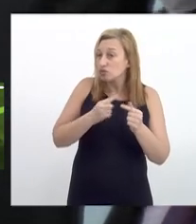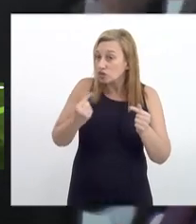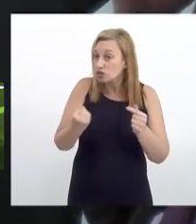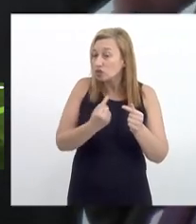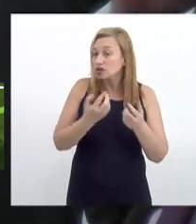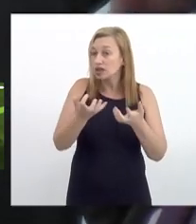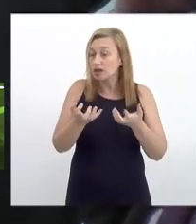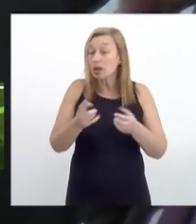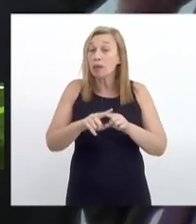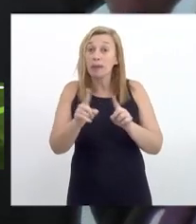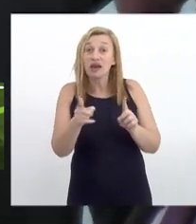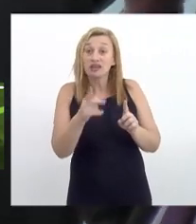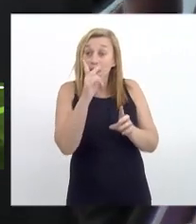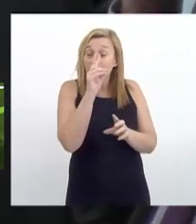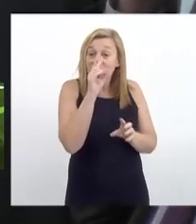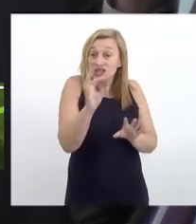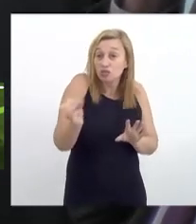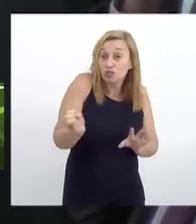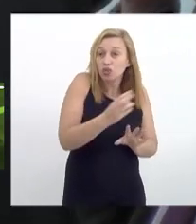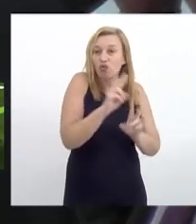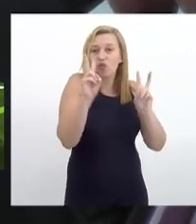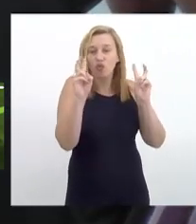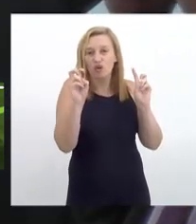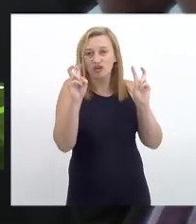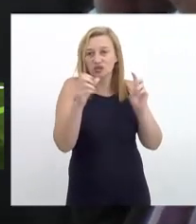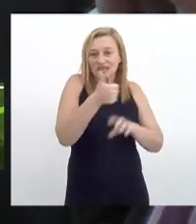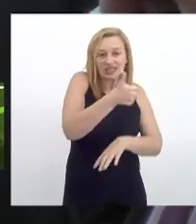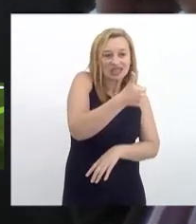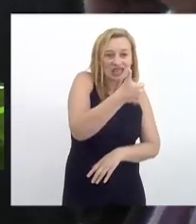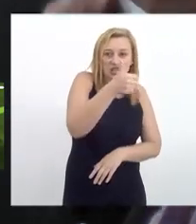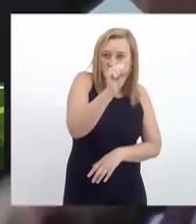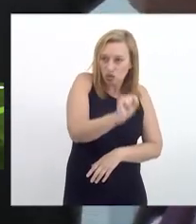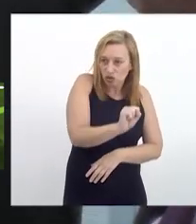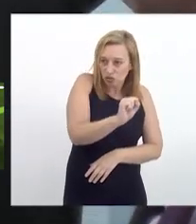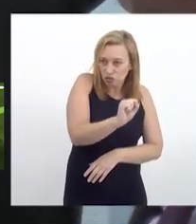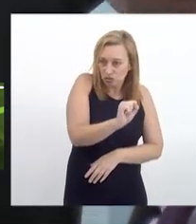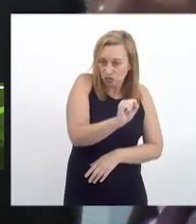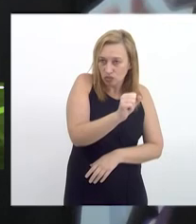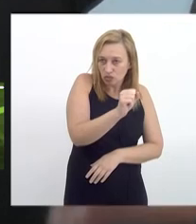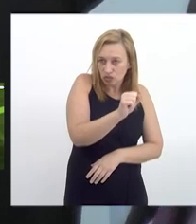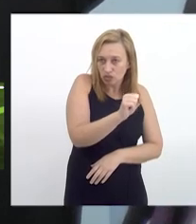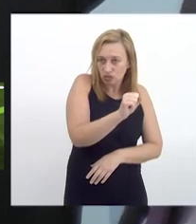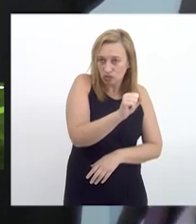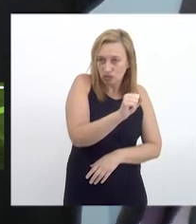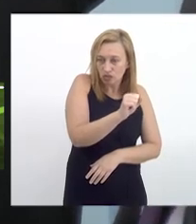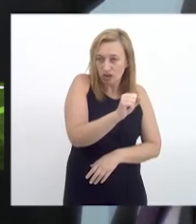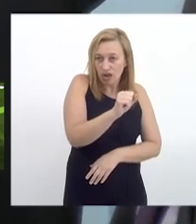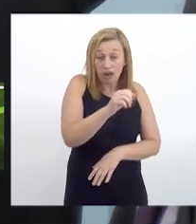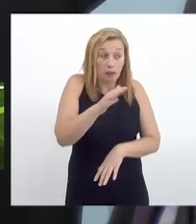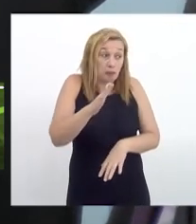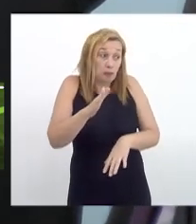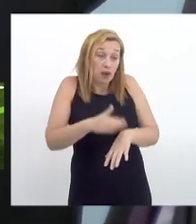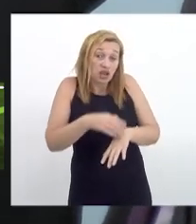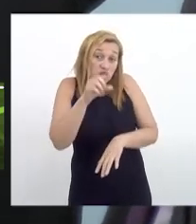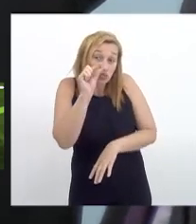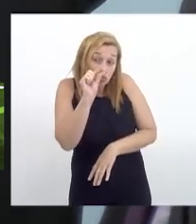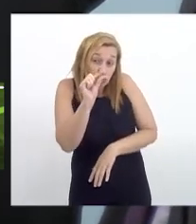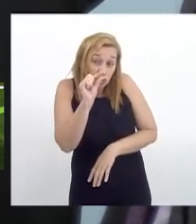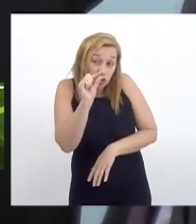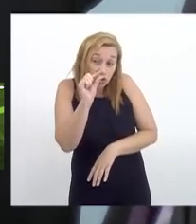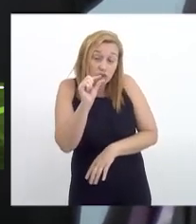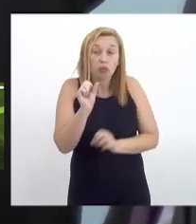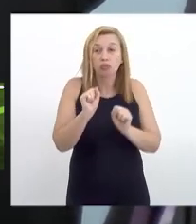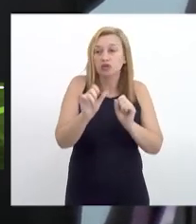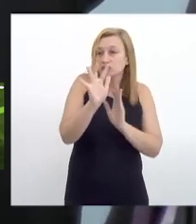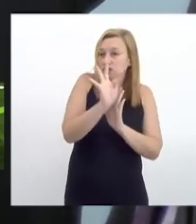mas é que apareceu um fato novo 18 é maior um pouco maior e nós podemos colocar no